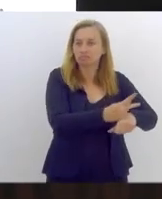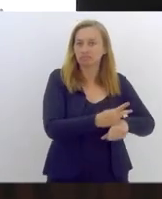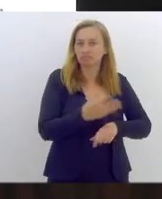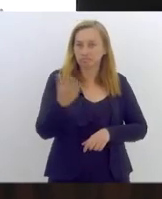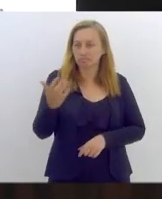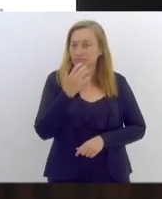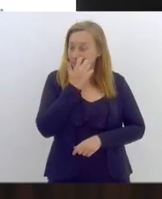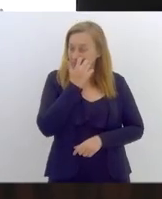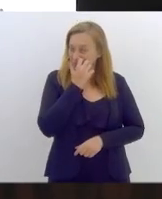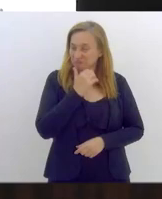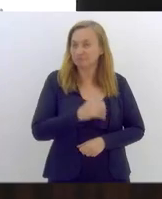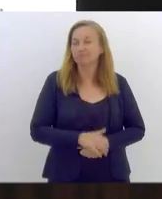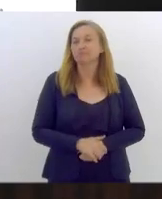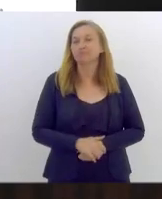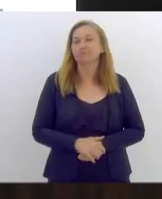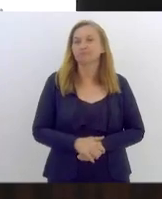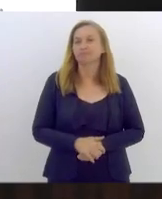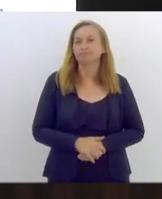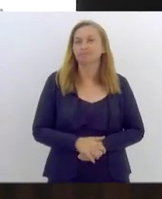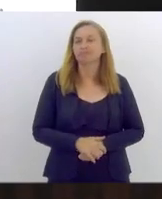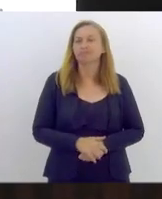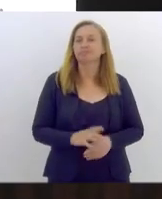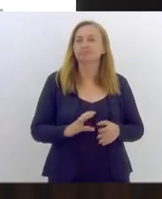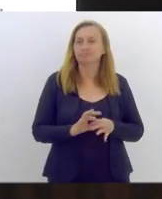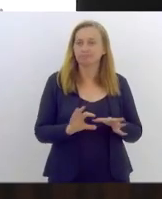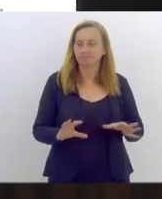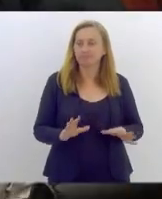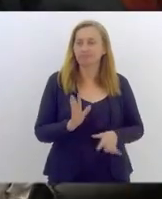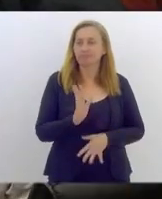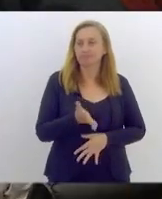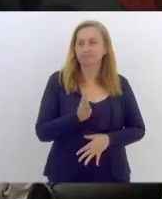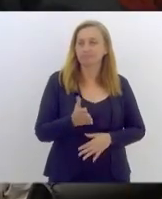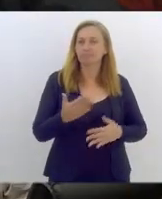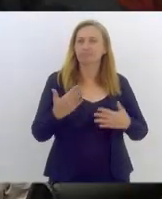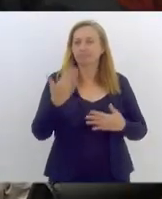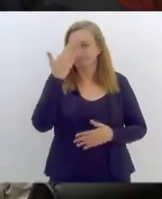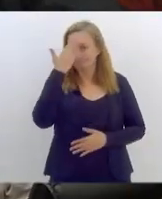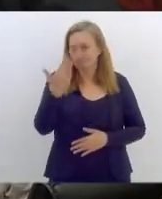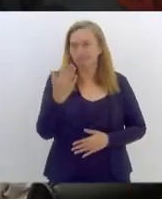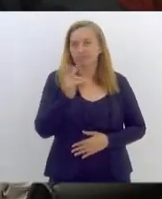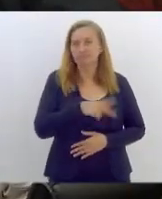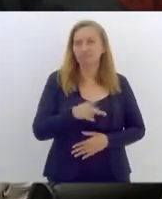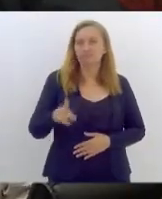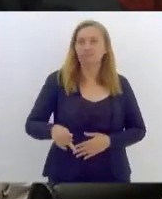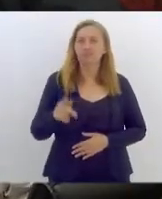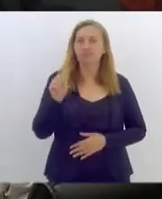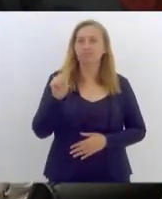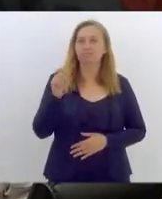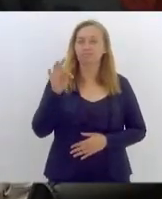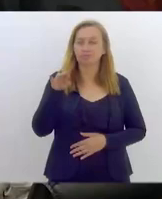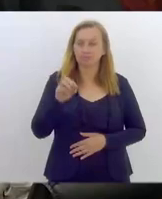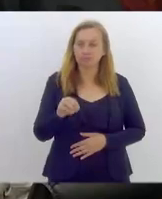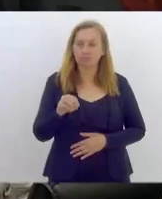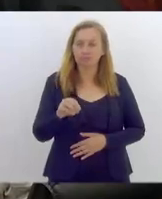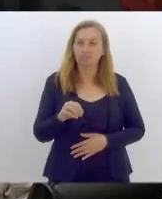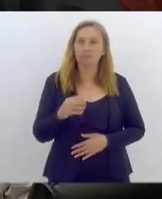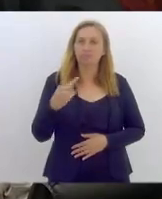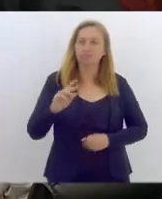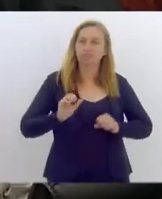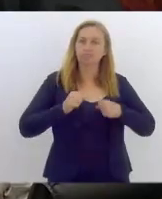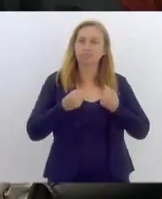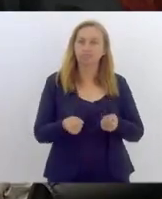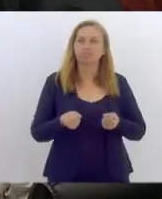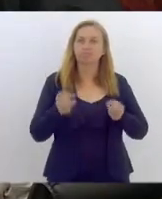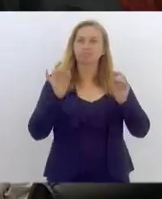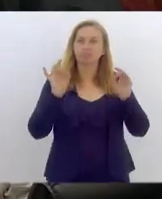prêmio até ele. Mas quero aqui deixar de pronto o meu agradecimento ao professor Augusto Sampaio pela sua dedicação,